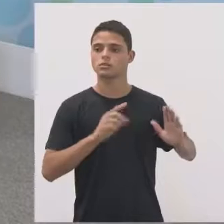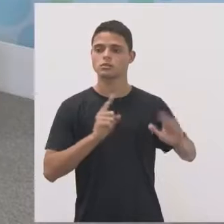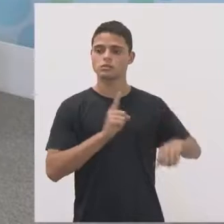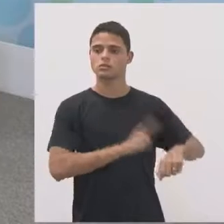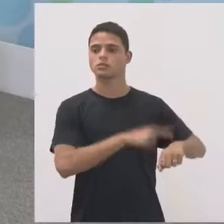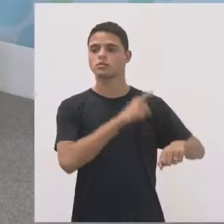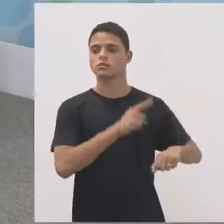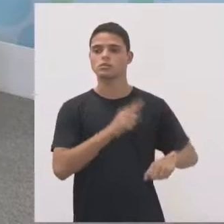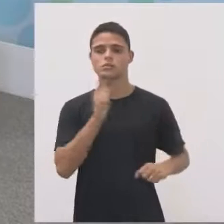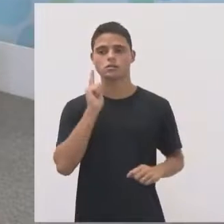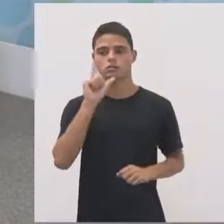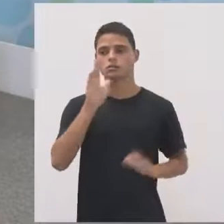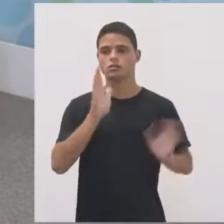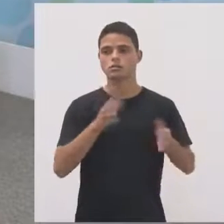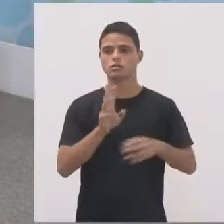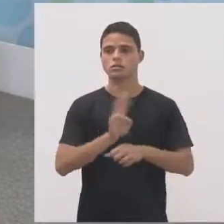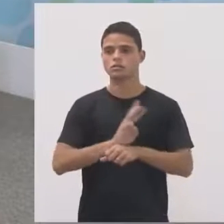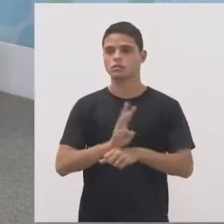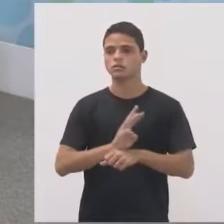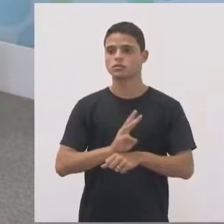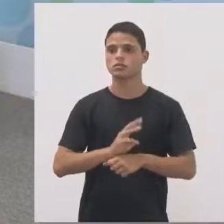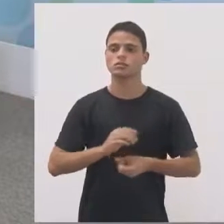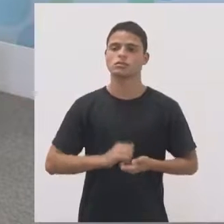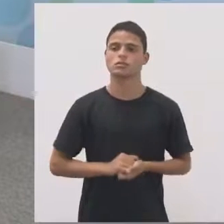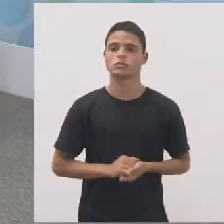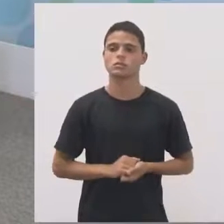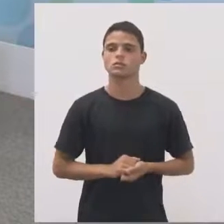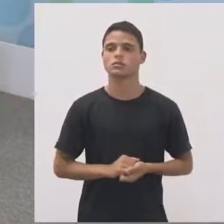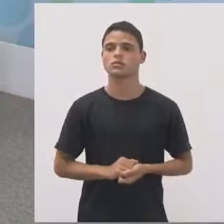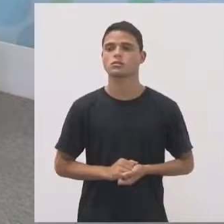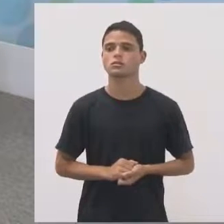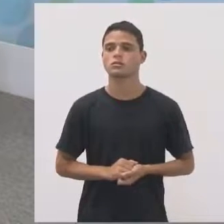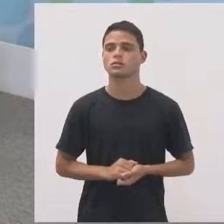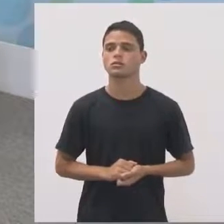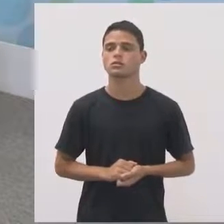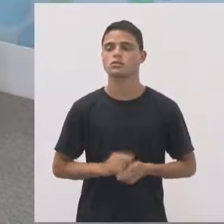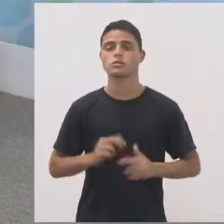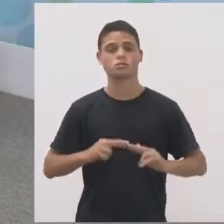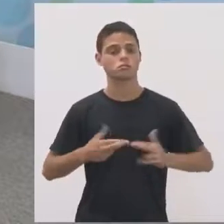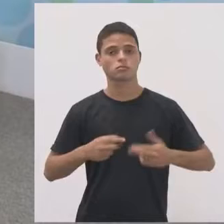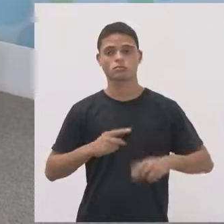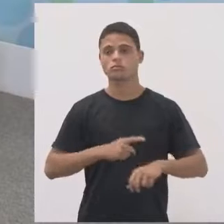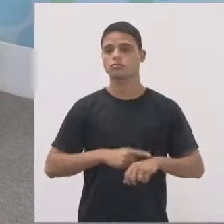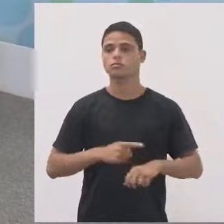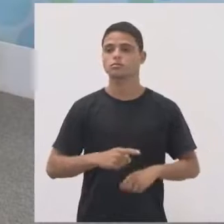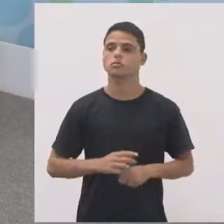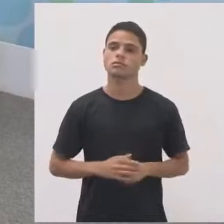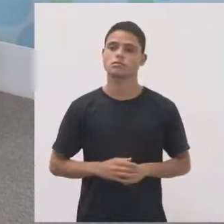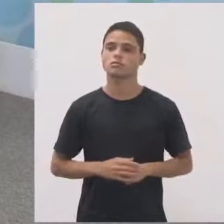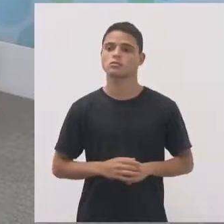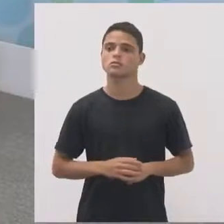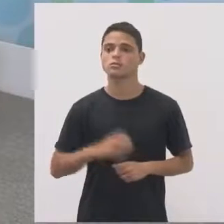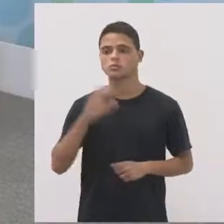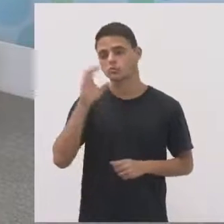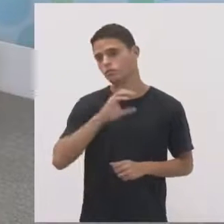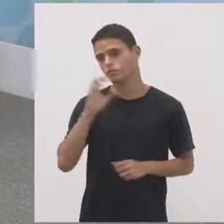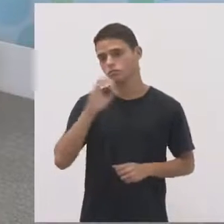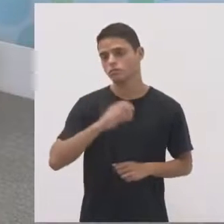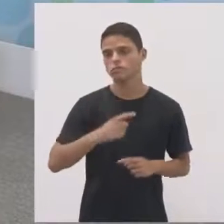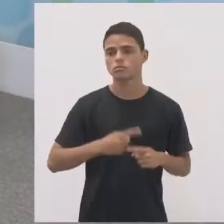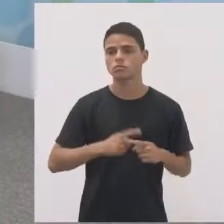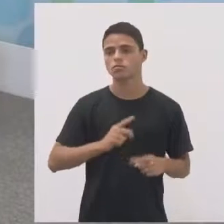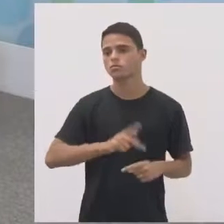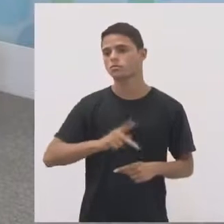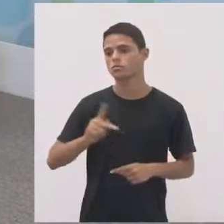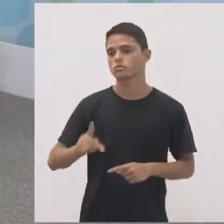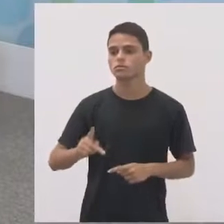vai para a tela já conecta automaticamente nessa rede. Então isso já vai dar uma fluidez bastante grande para o professor que está